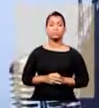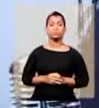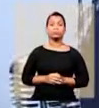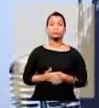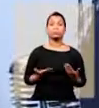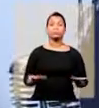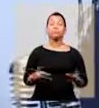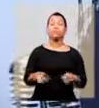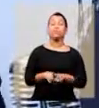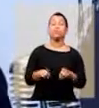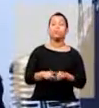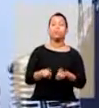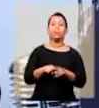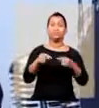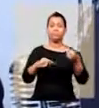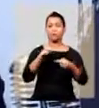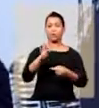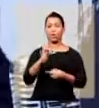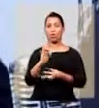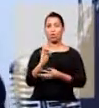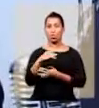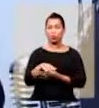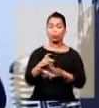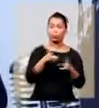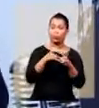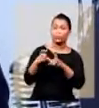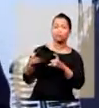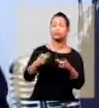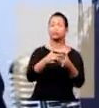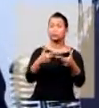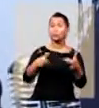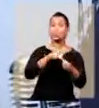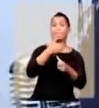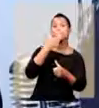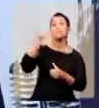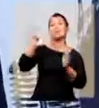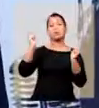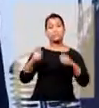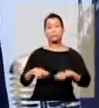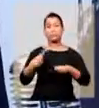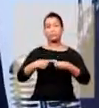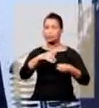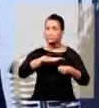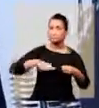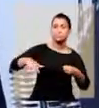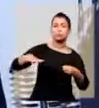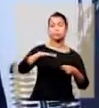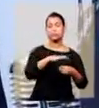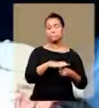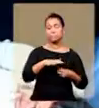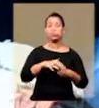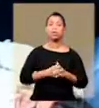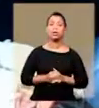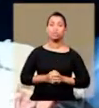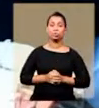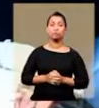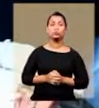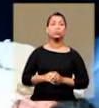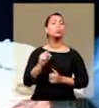pode melhorar na cidade como um todo, como cidade. O que você identifica como principais ainda desafios